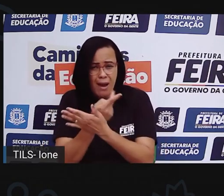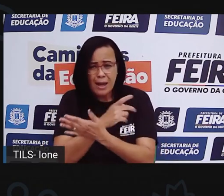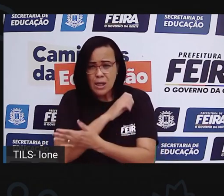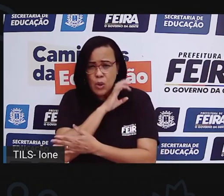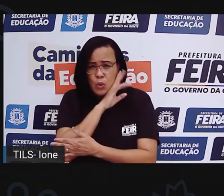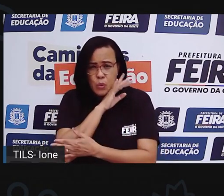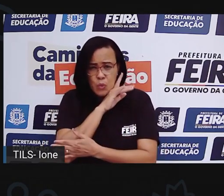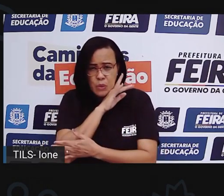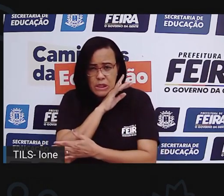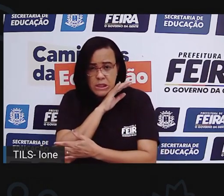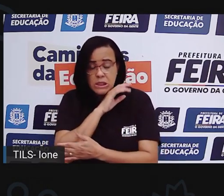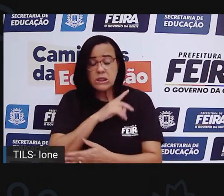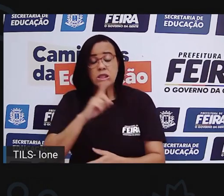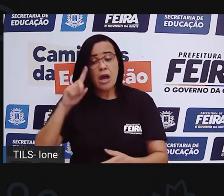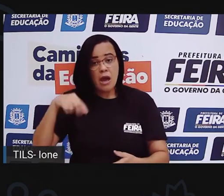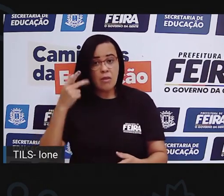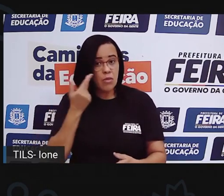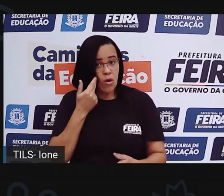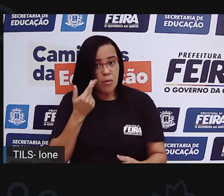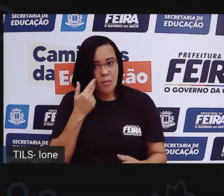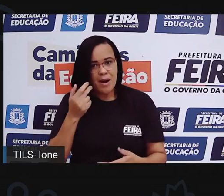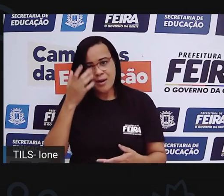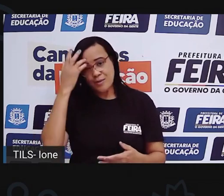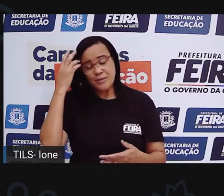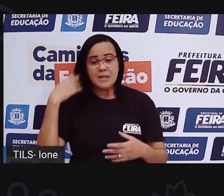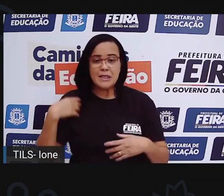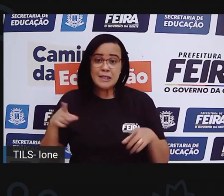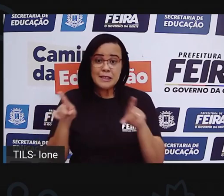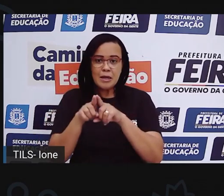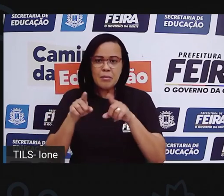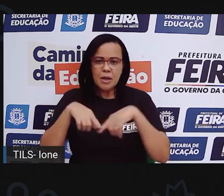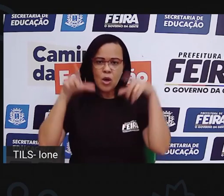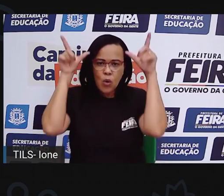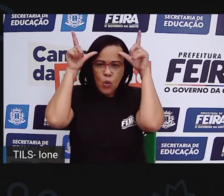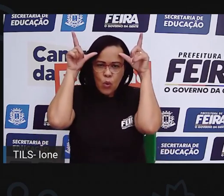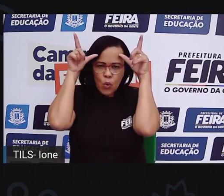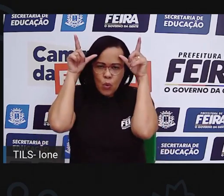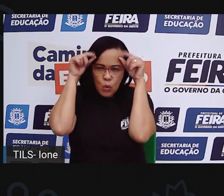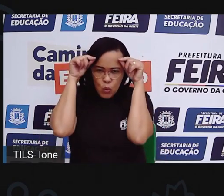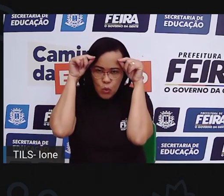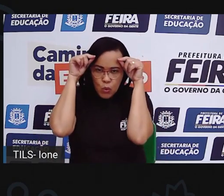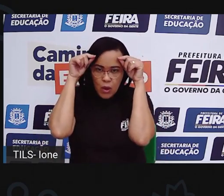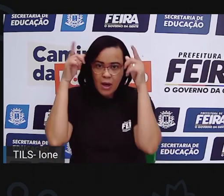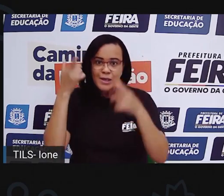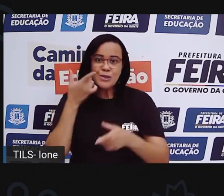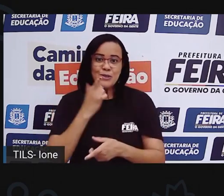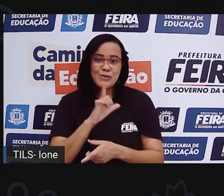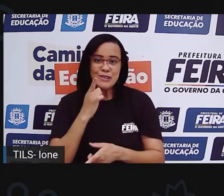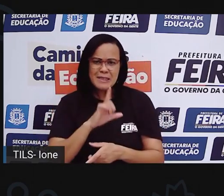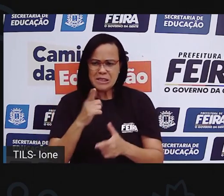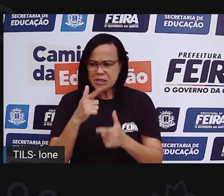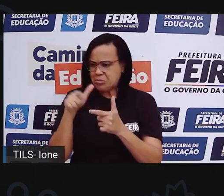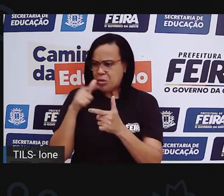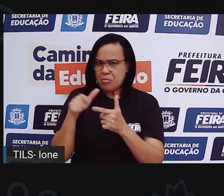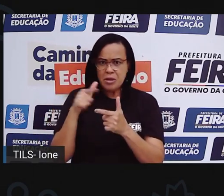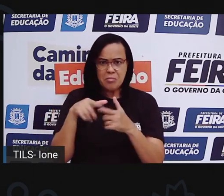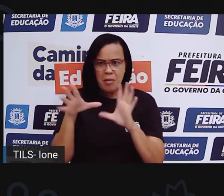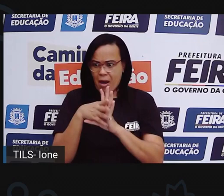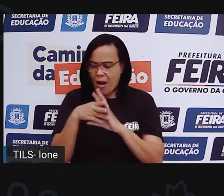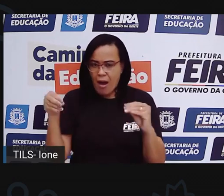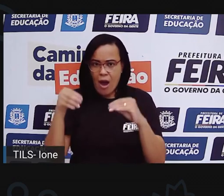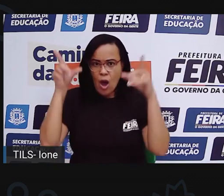É normal você sentir alívio, né? Ufa, ah, eu consegui resolver aquele problema,